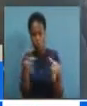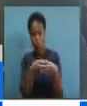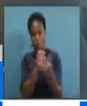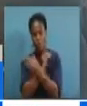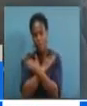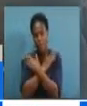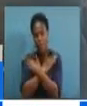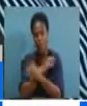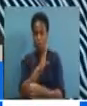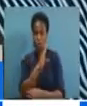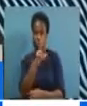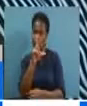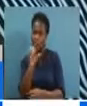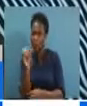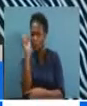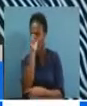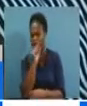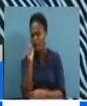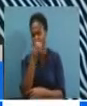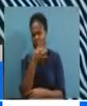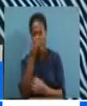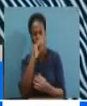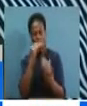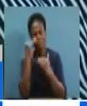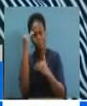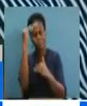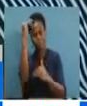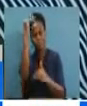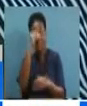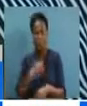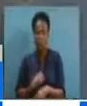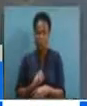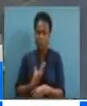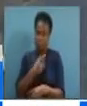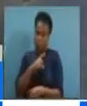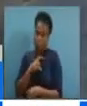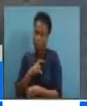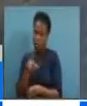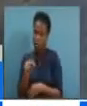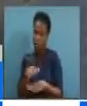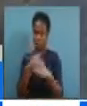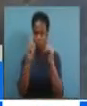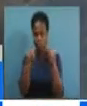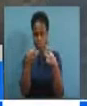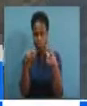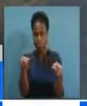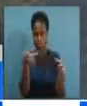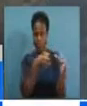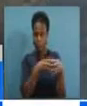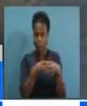de amigos de Júlio Herbert a falar mais alto e a tocar os corações. E fez-se coro no